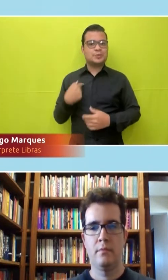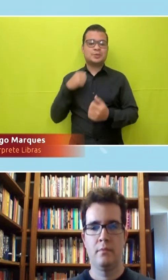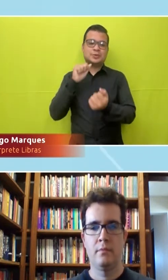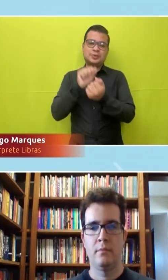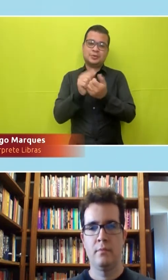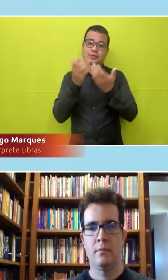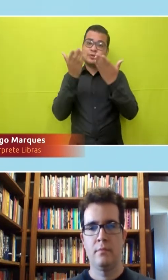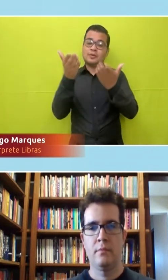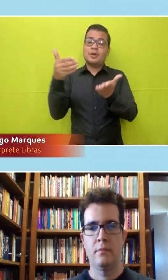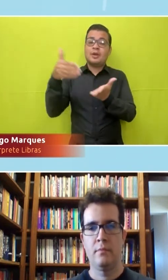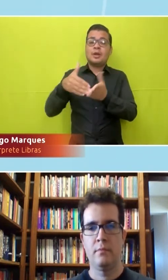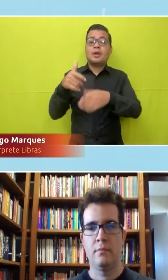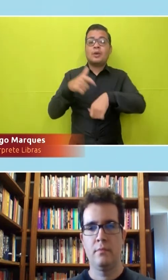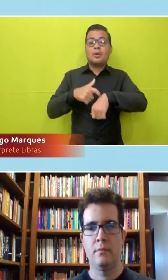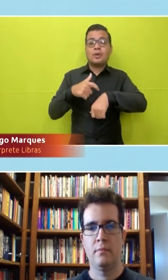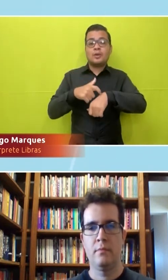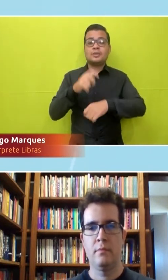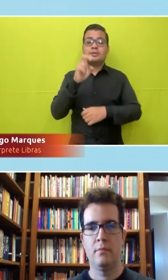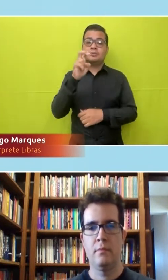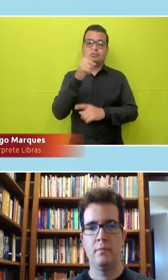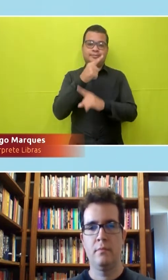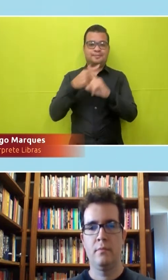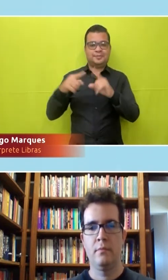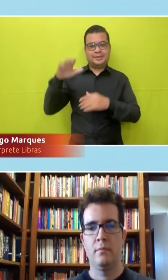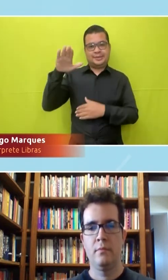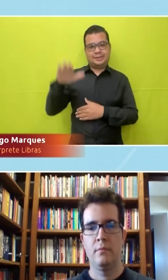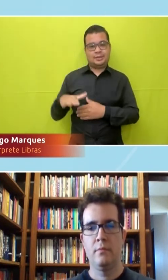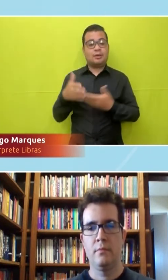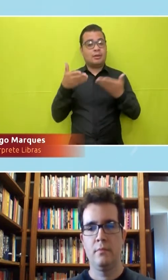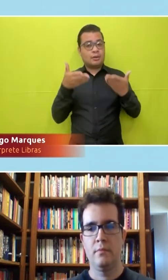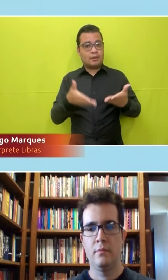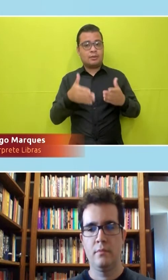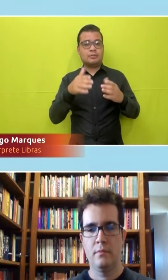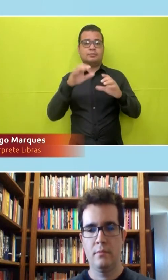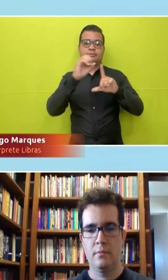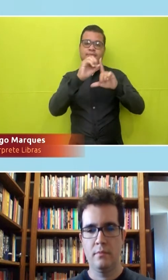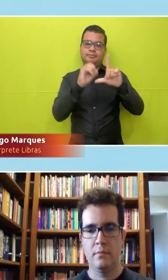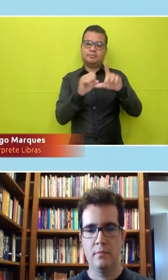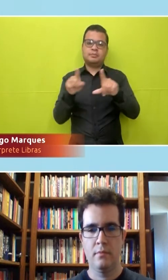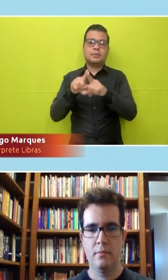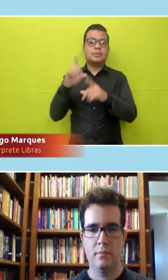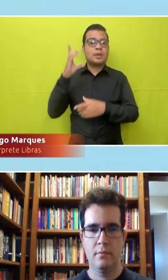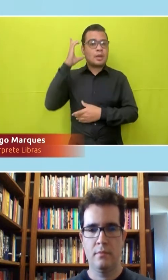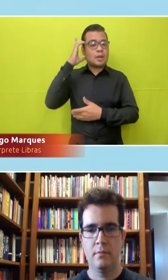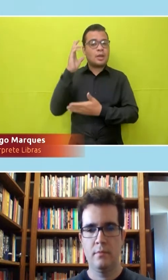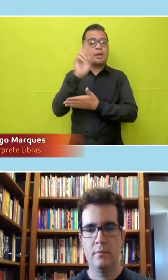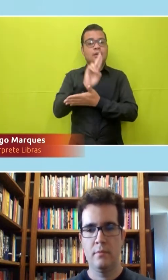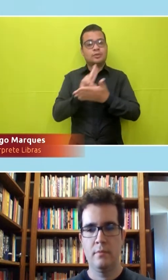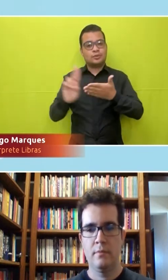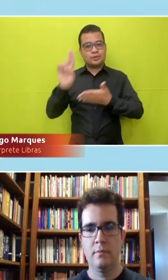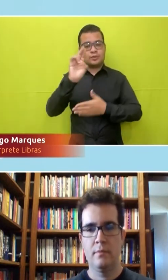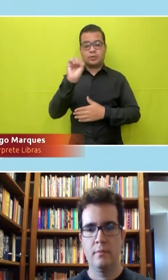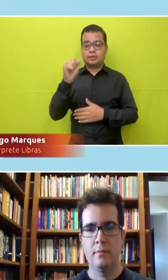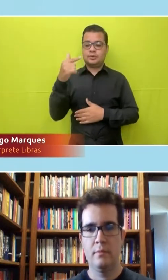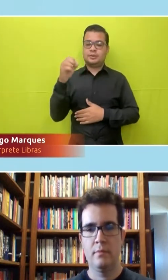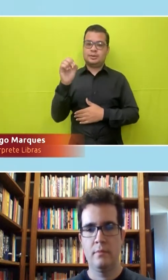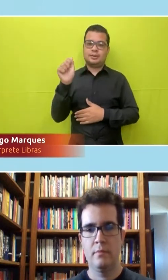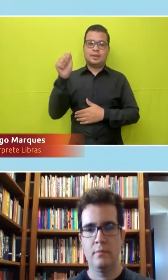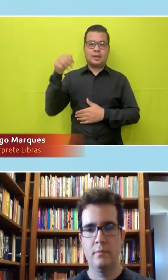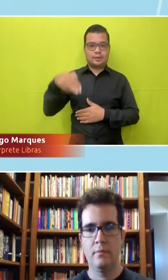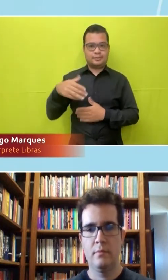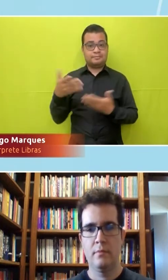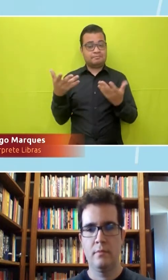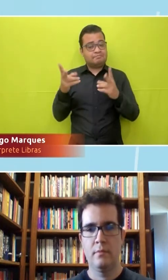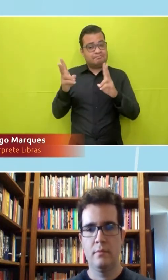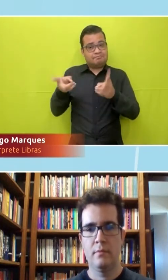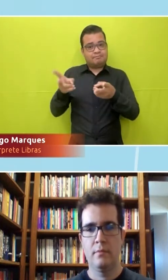pouquinho, 5h30 da tarde, aqui na TV UFG e aqui na Rádio Universitária 870M. Quem continua com a gente para